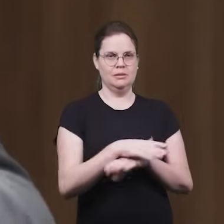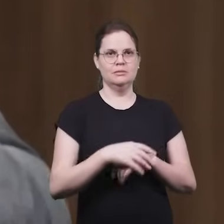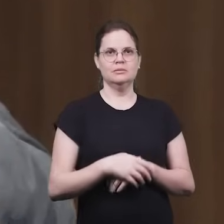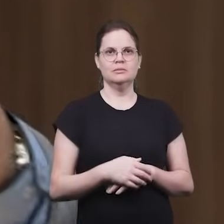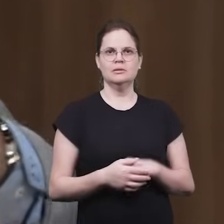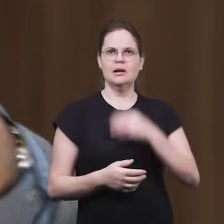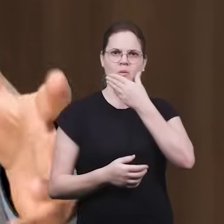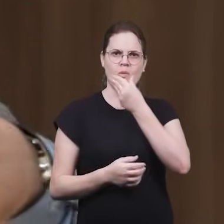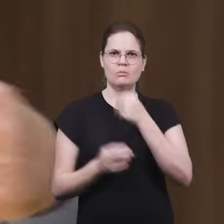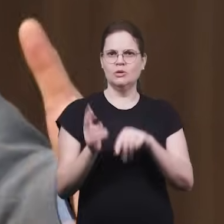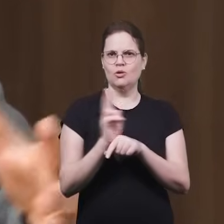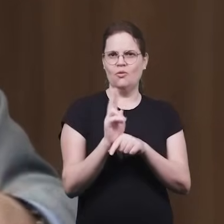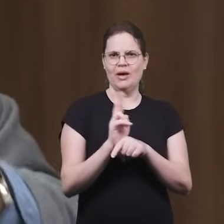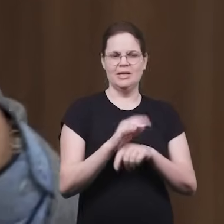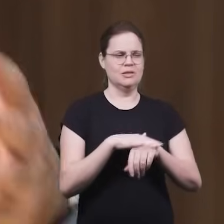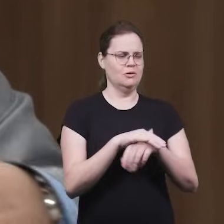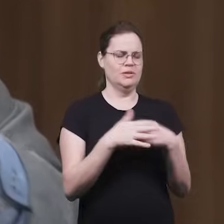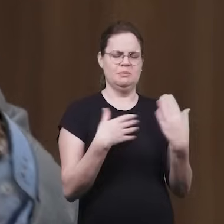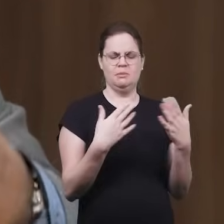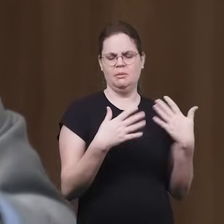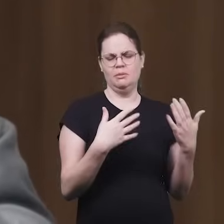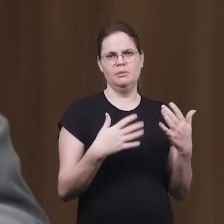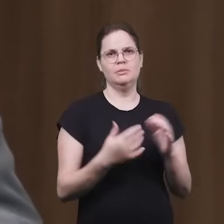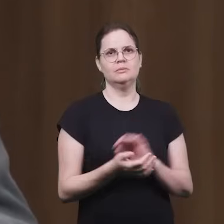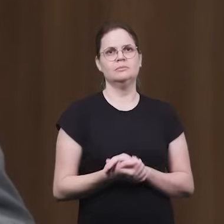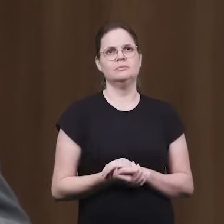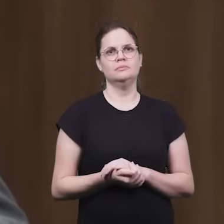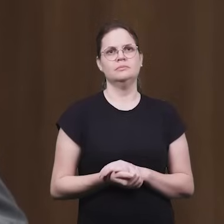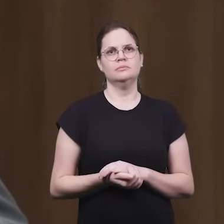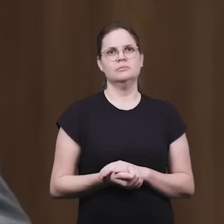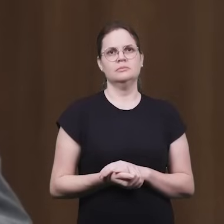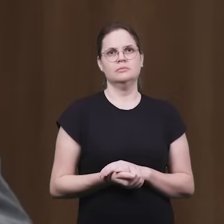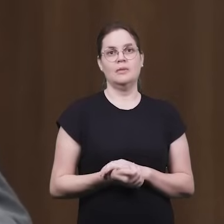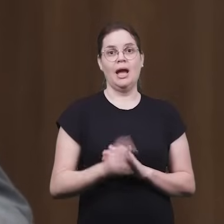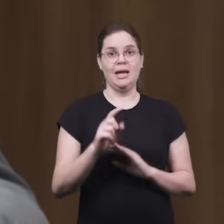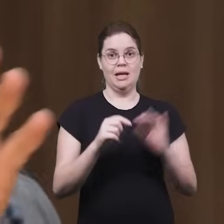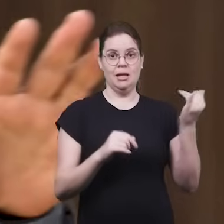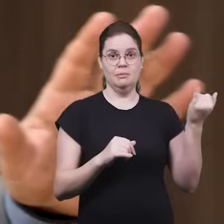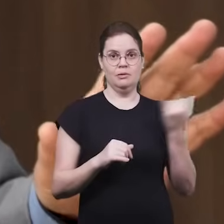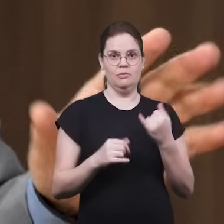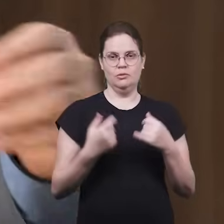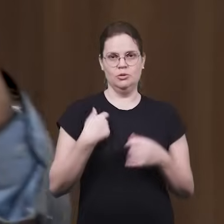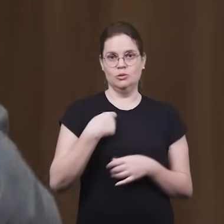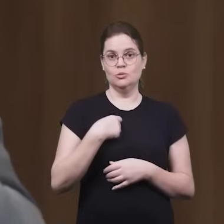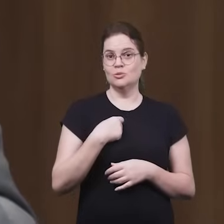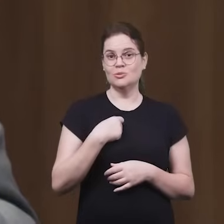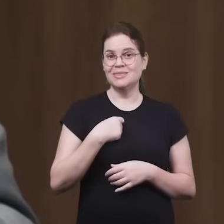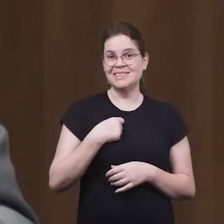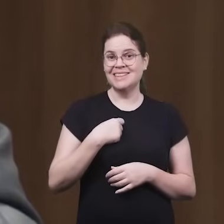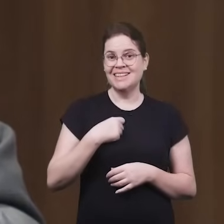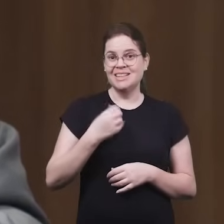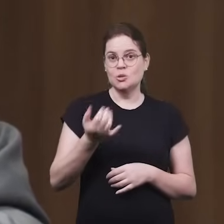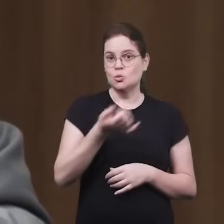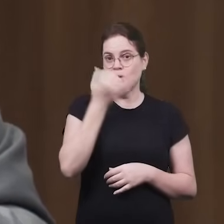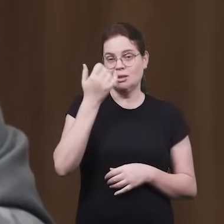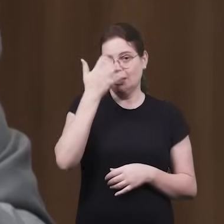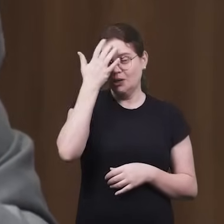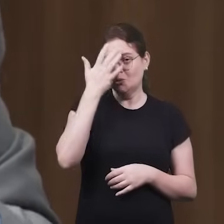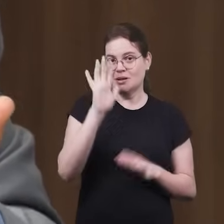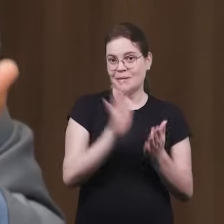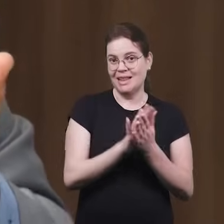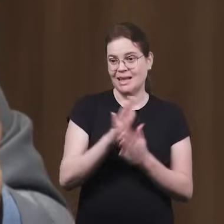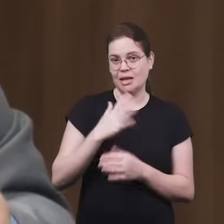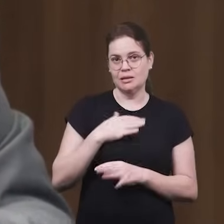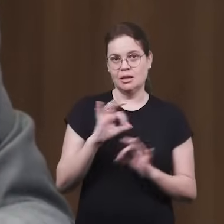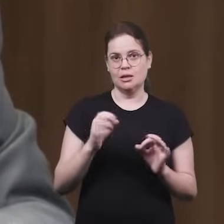o porteiro muito conversador, tem gente que gosta muito de conversar, né, e tal coisa, aí ele falou assim, do nada, ele não sabia quem eu era, não sabia de nada, eu só tinha